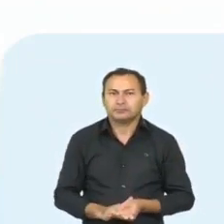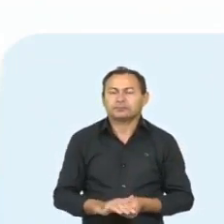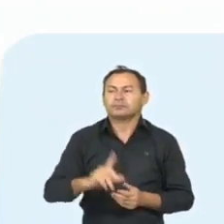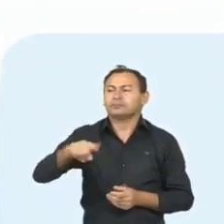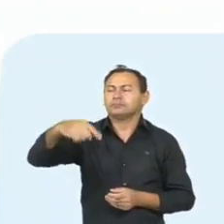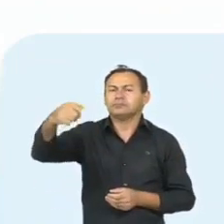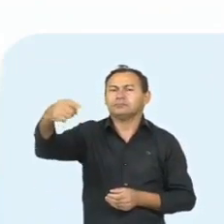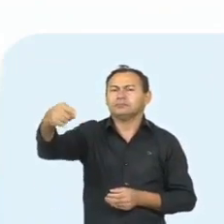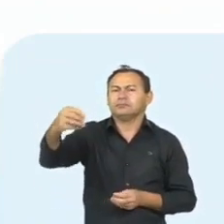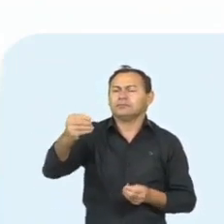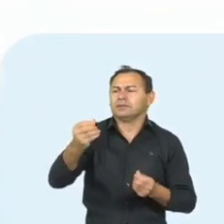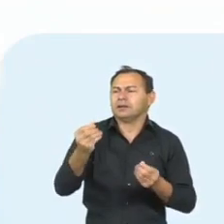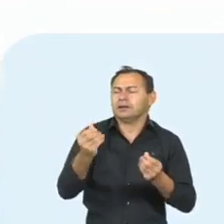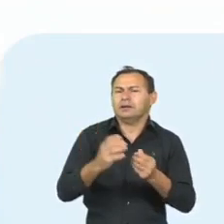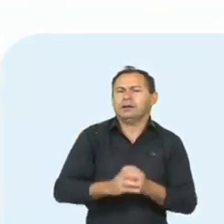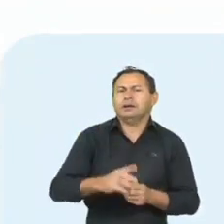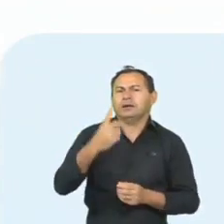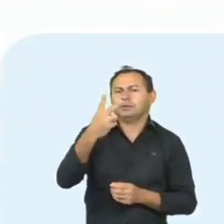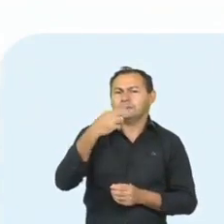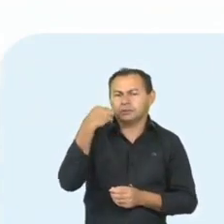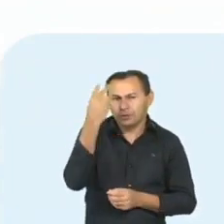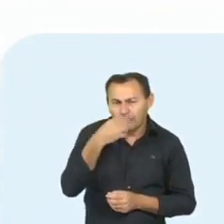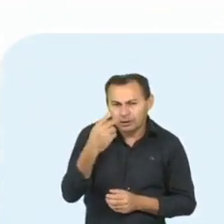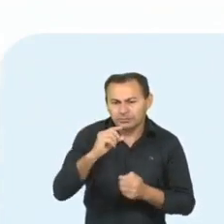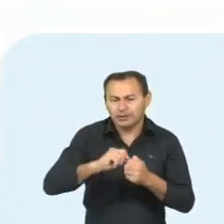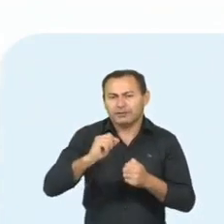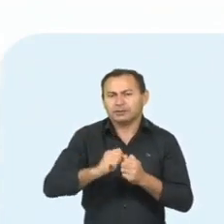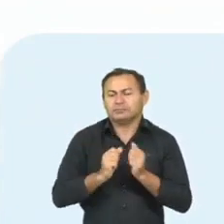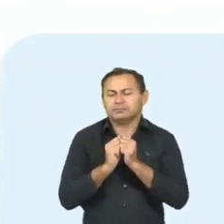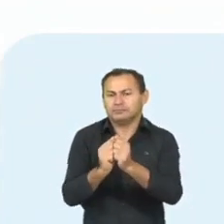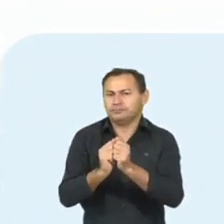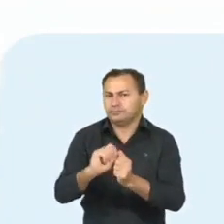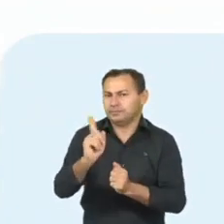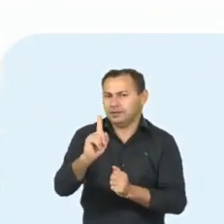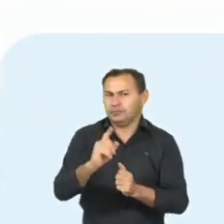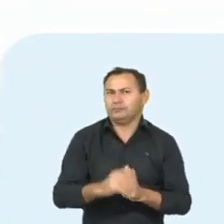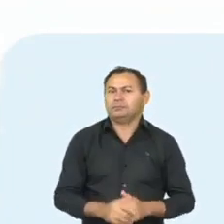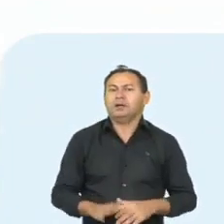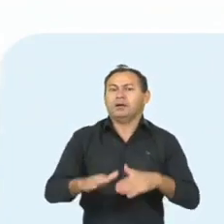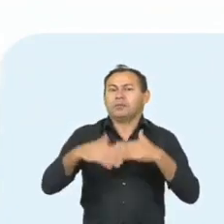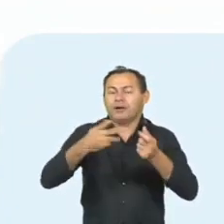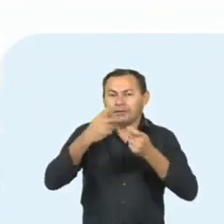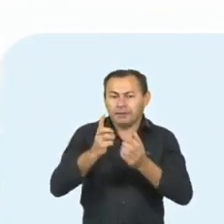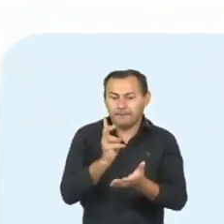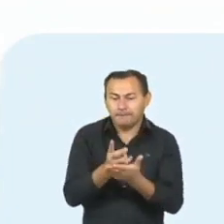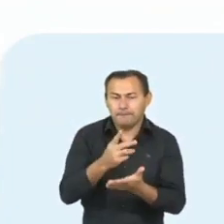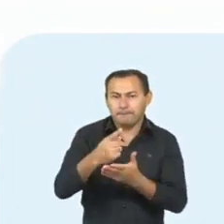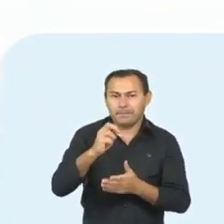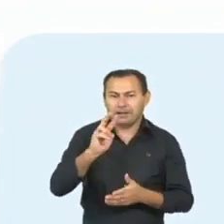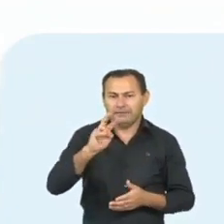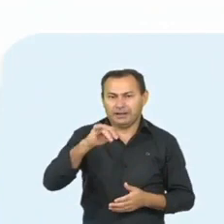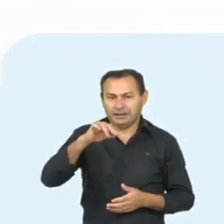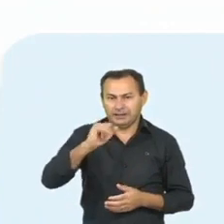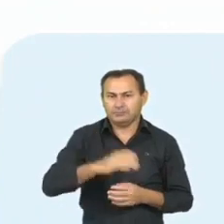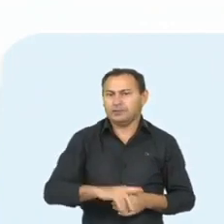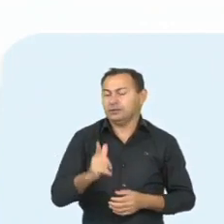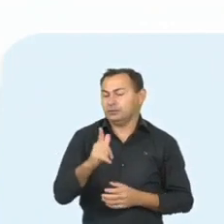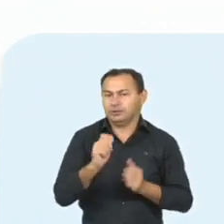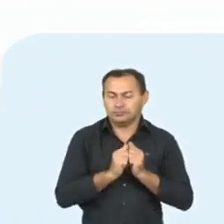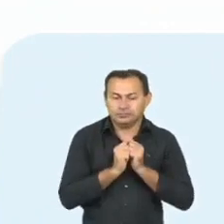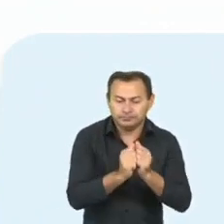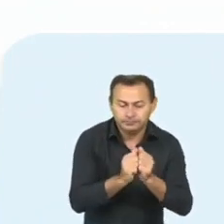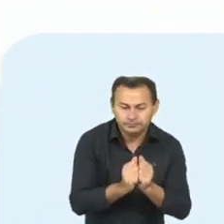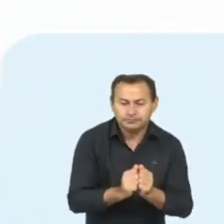daqui a 2 horas eu faço esse acompanhamento. Não. Quando eu falo em prevalência, eu não tenho um